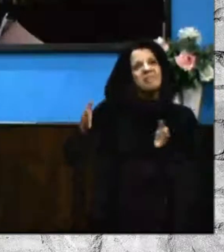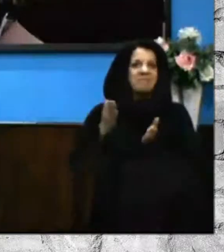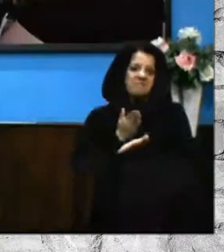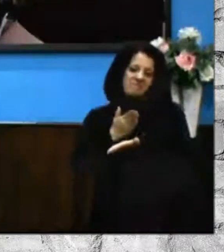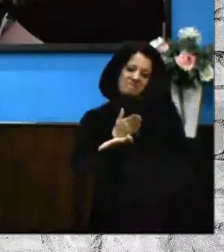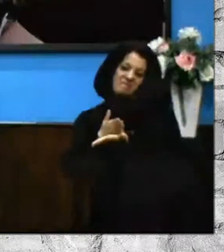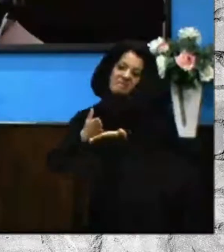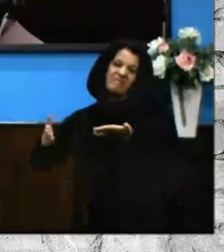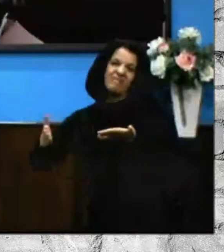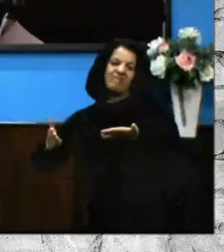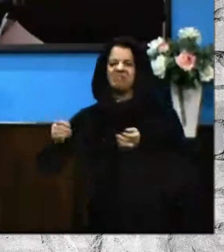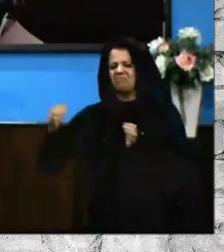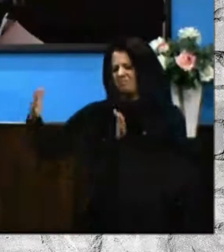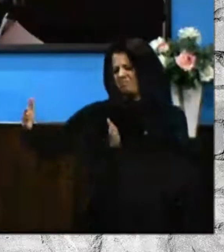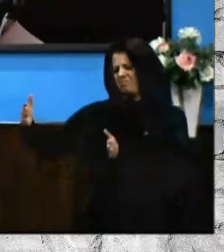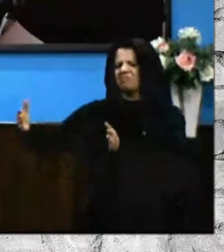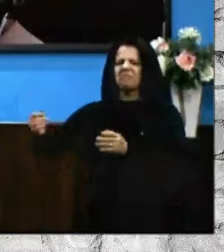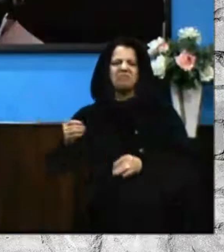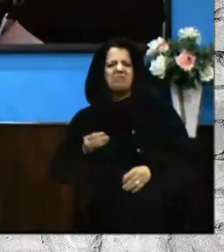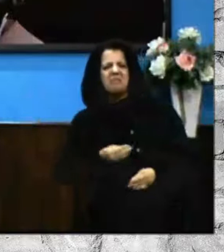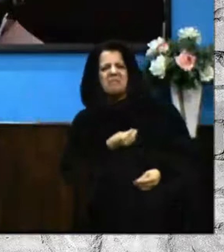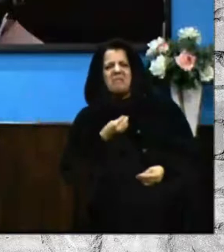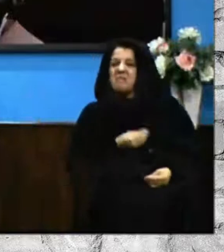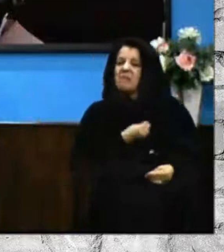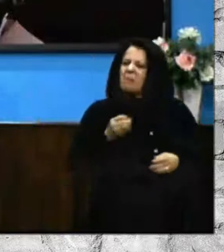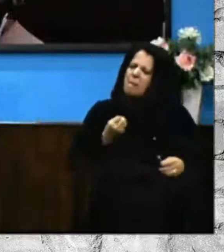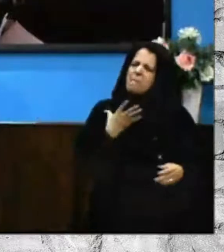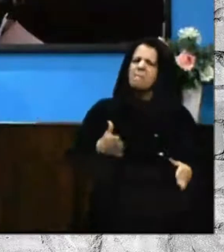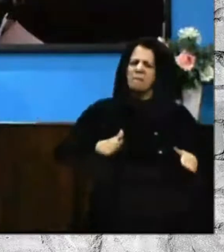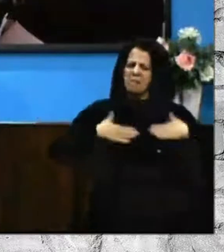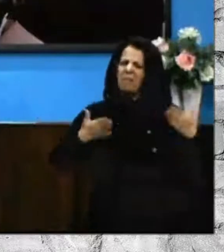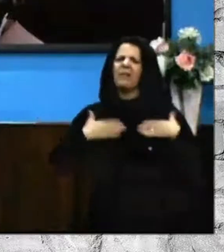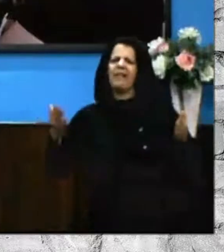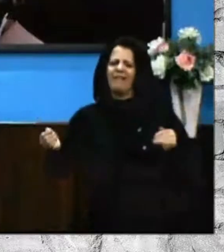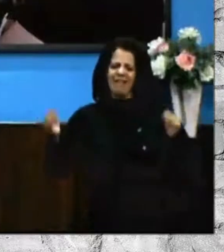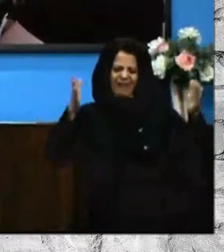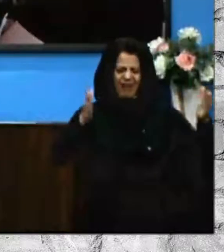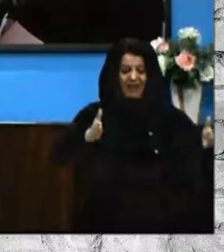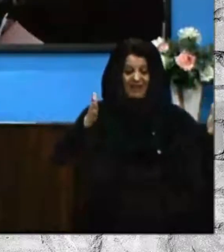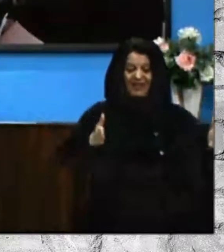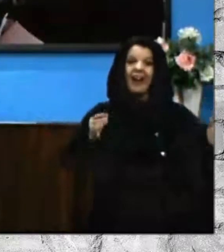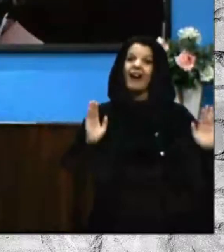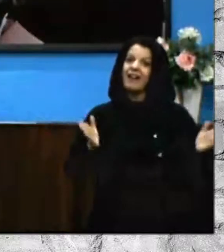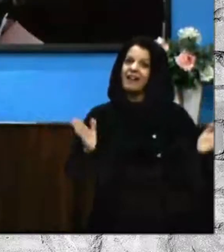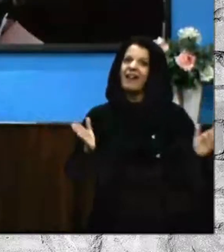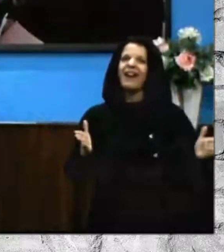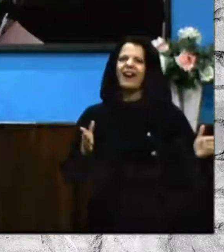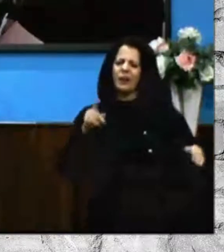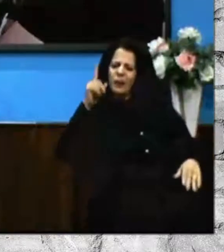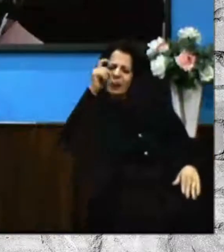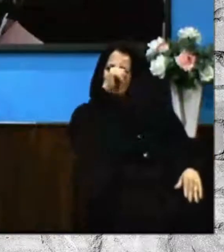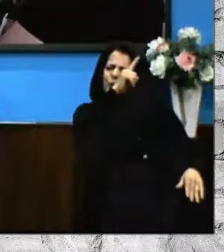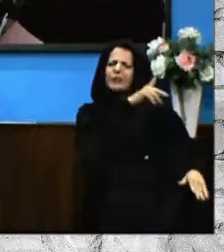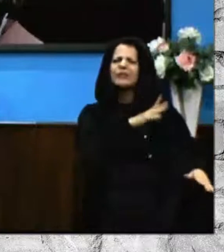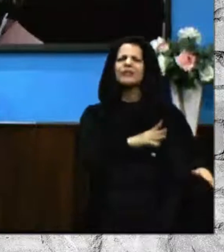de euforia, de um início tão promissor, para um vale e talvez de muita dor, mas